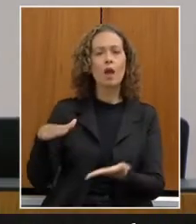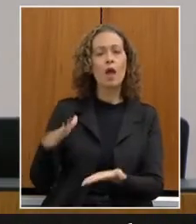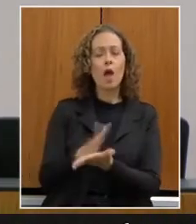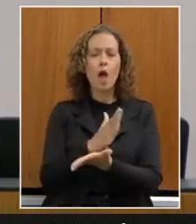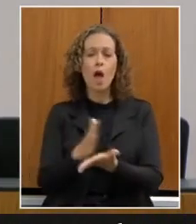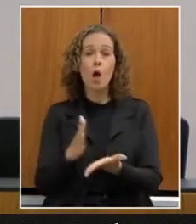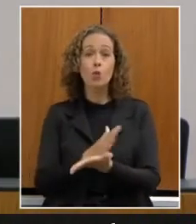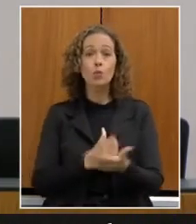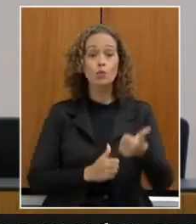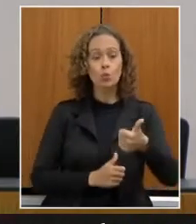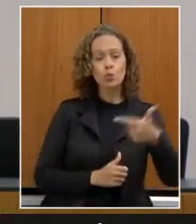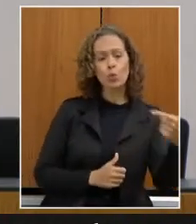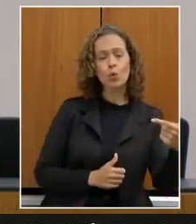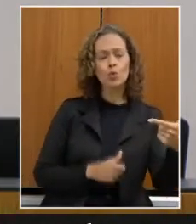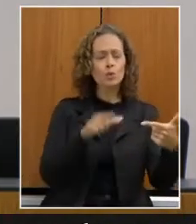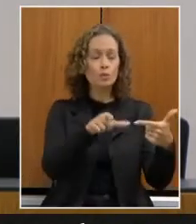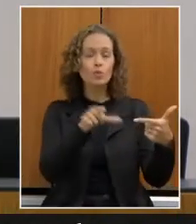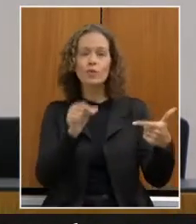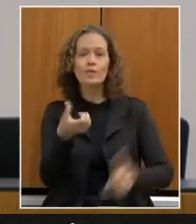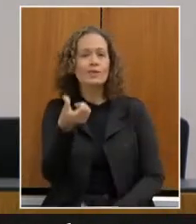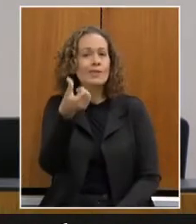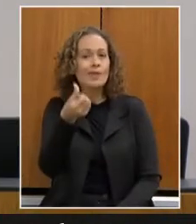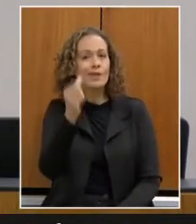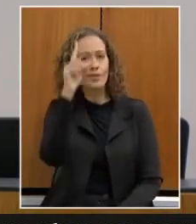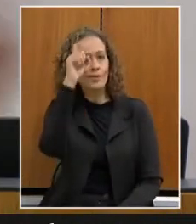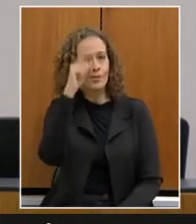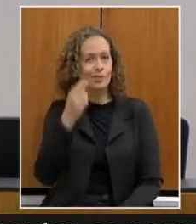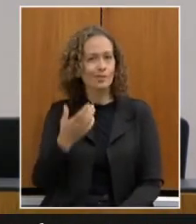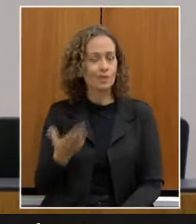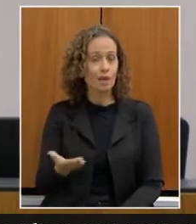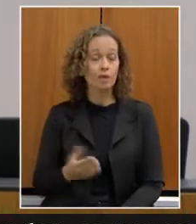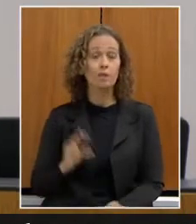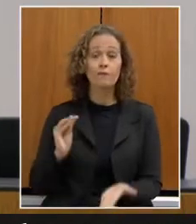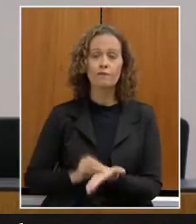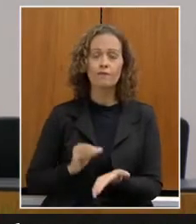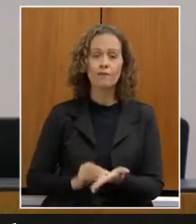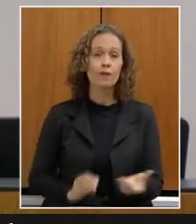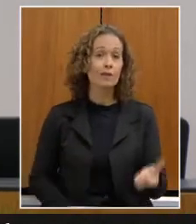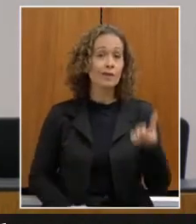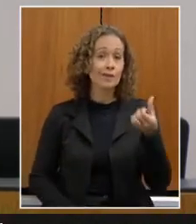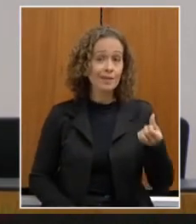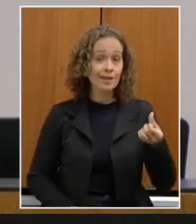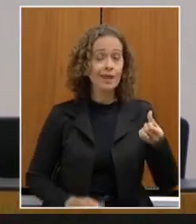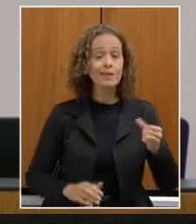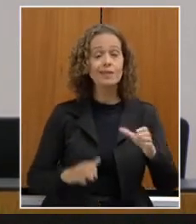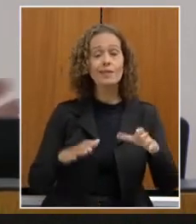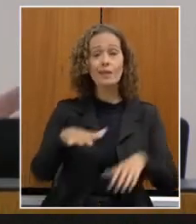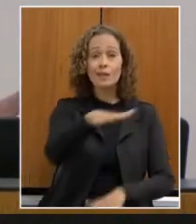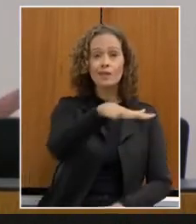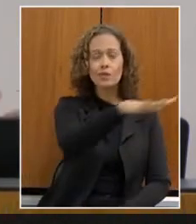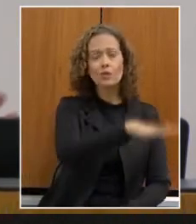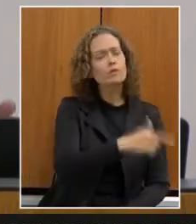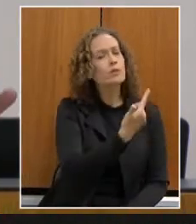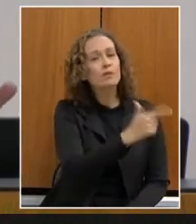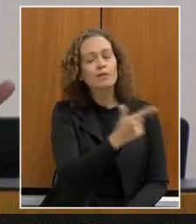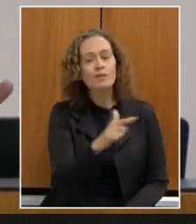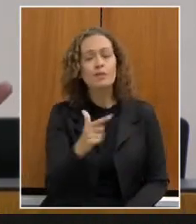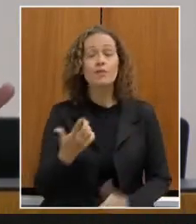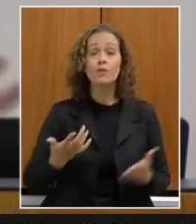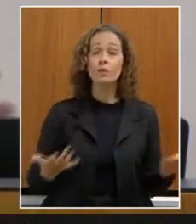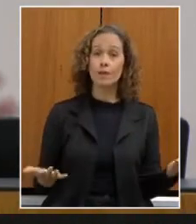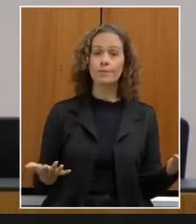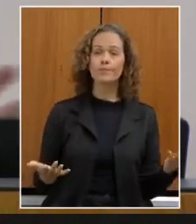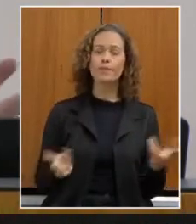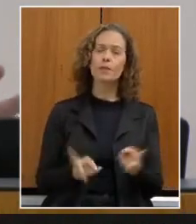seis hospitais. Então, ficamos com outras seis regiões que não vão ter. Eu vejo